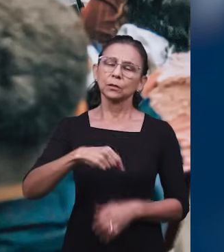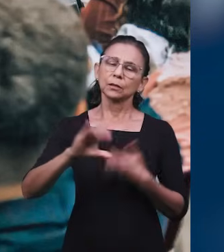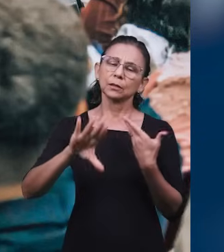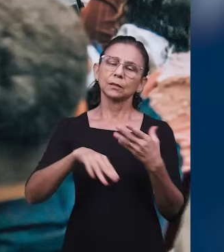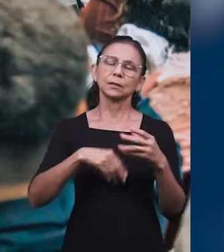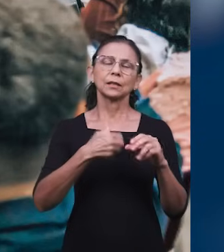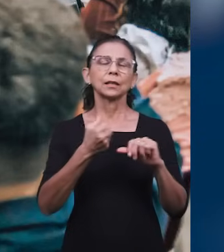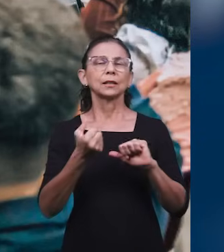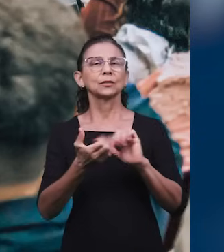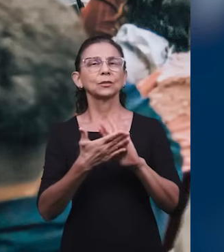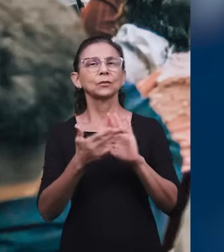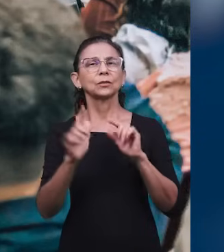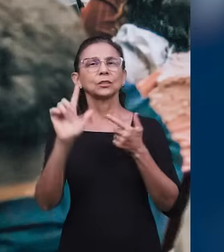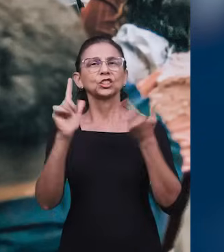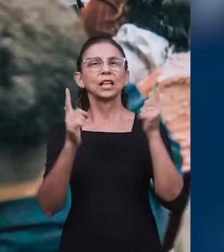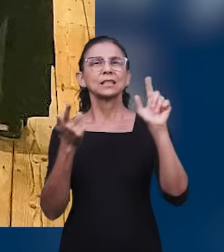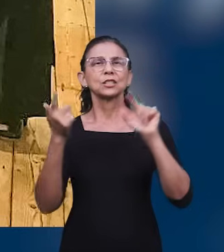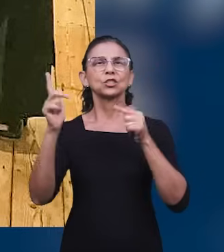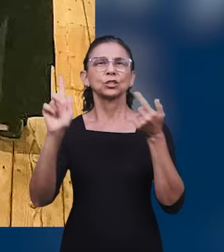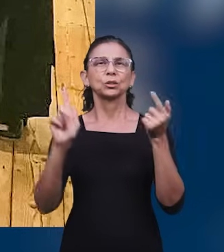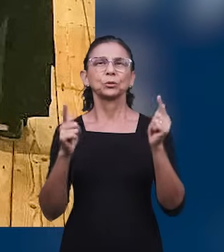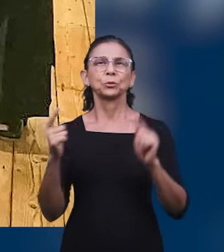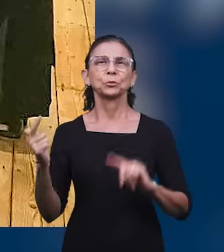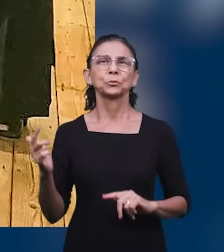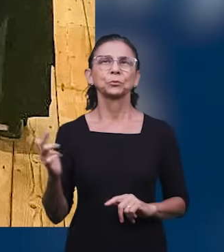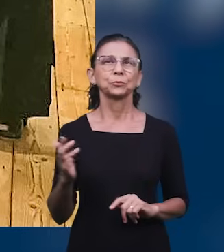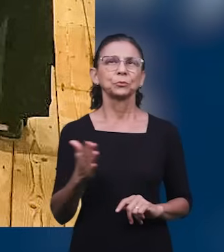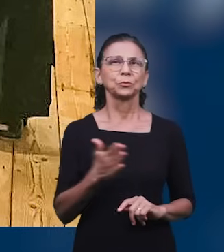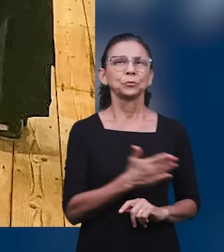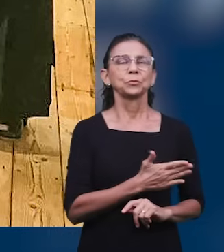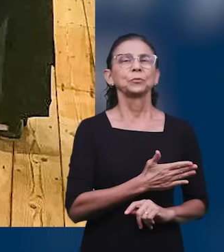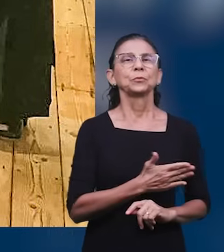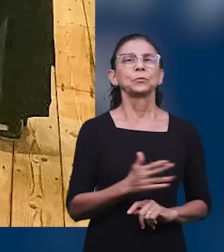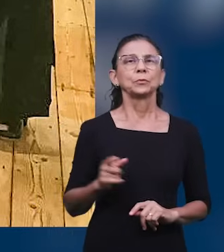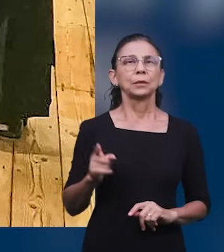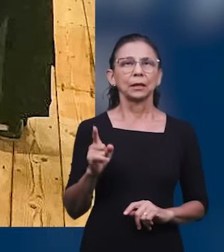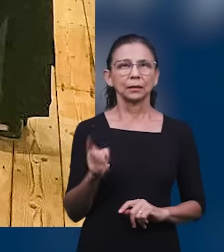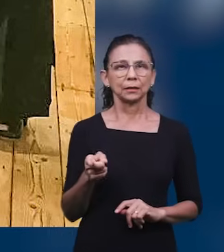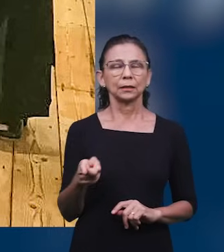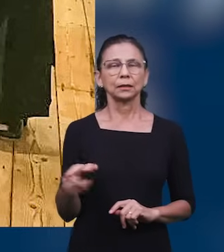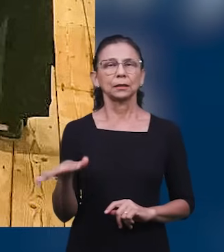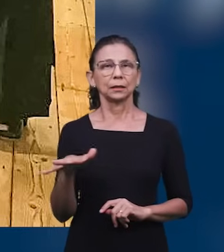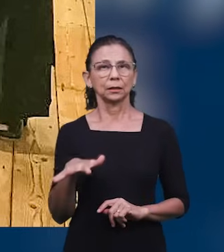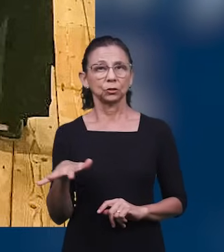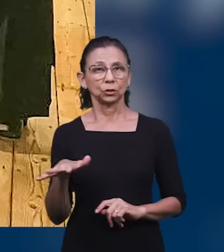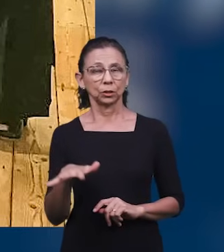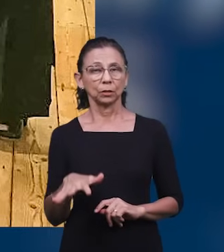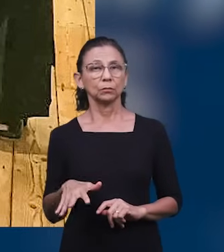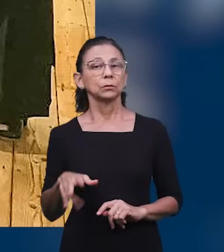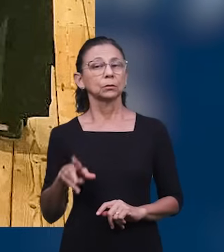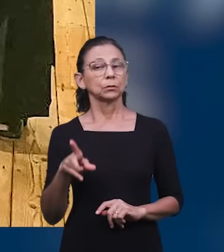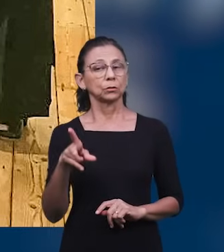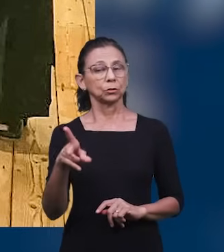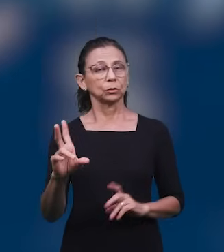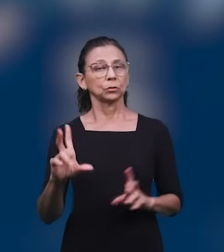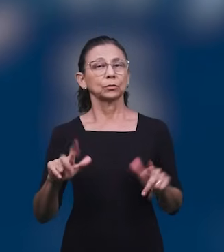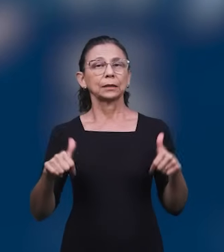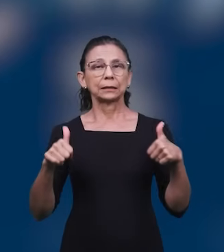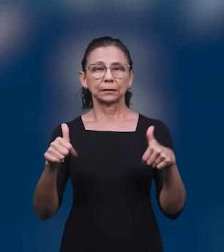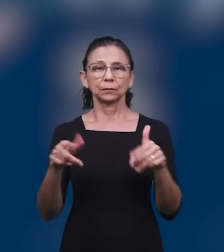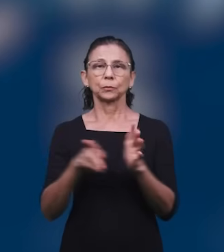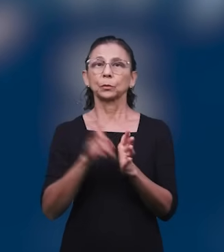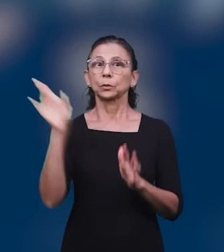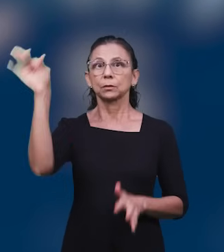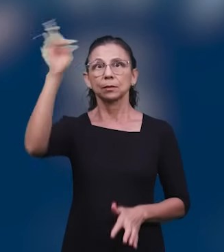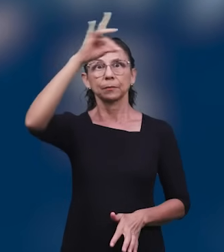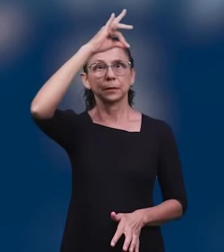os gestinhos. Que maravilha! Na ICM Londres 2, sob o ministério do pastor Ademir Lodge, a operação do Espírito Santo